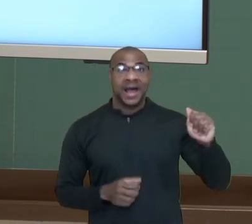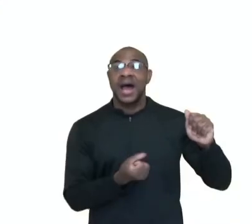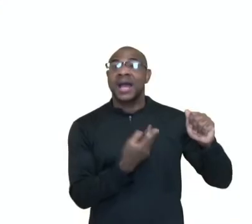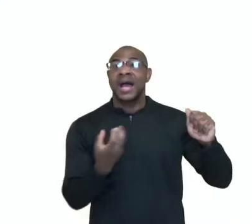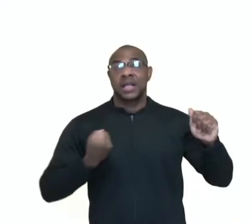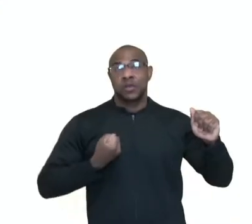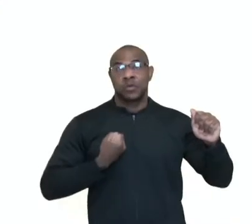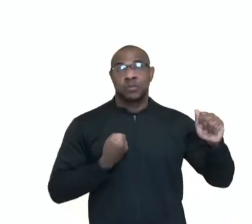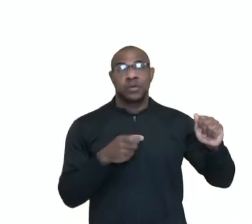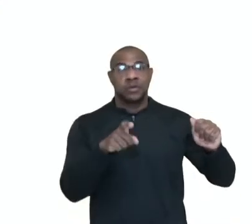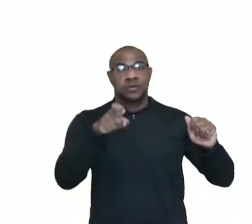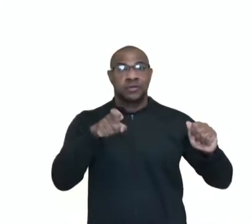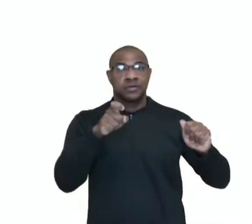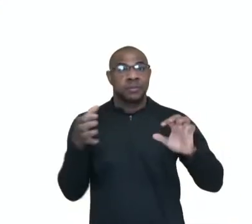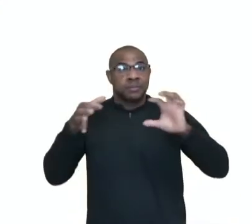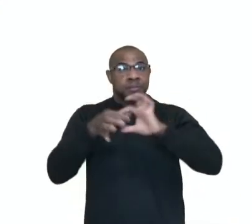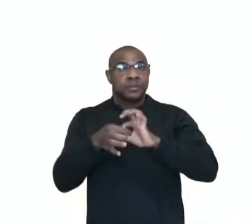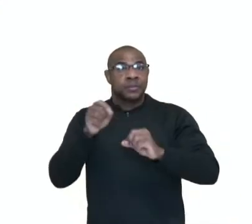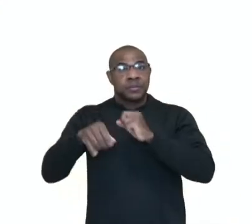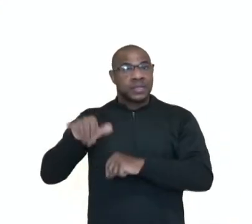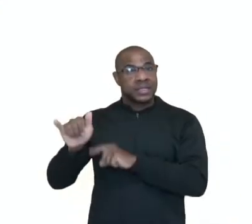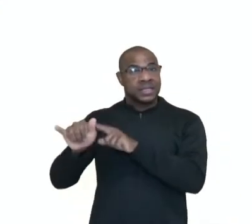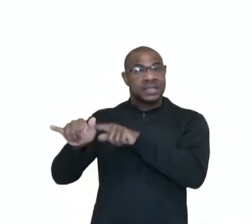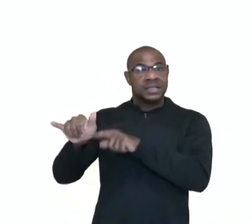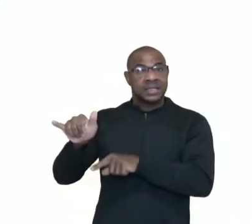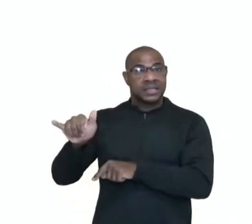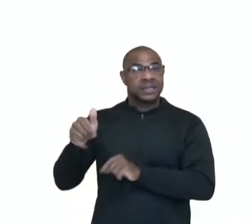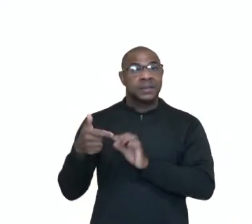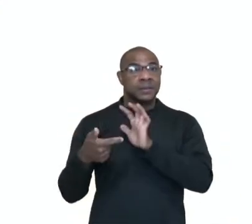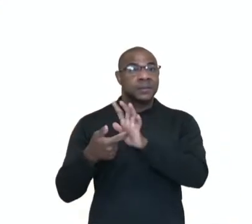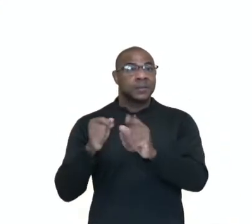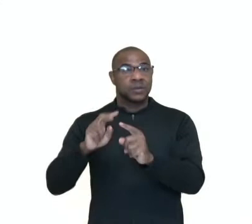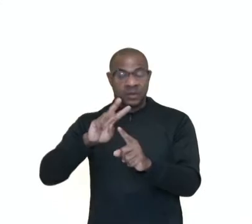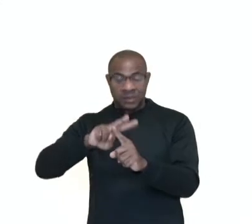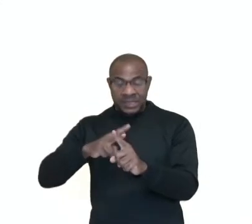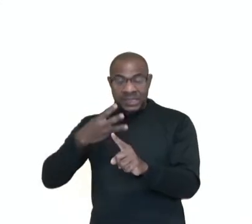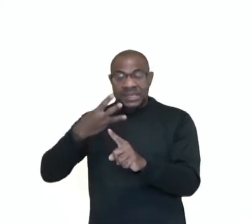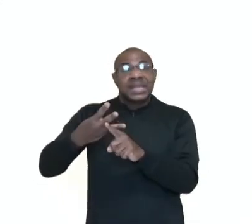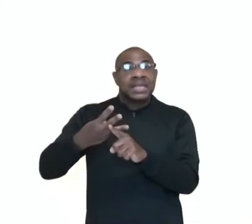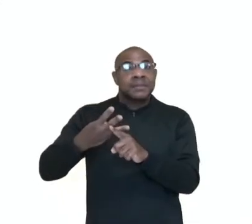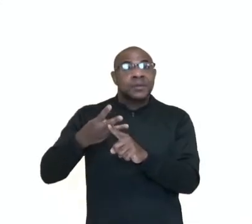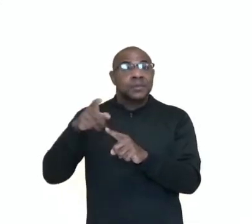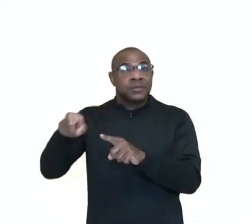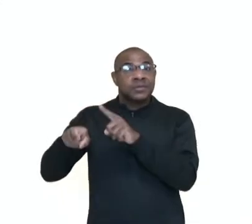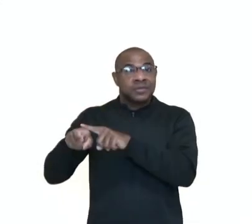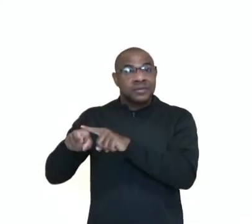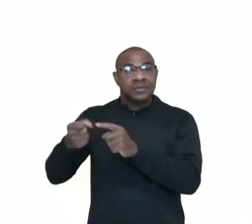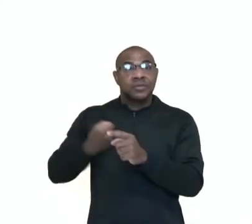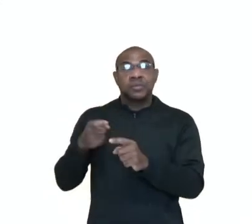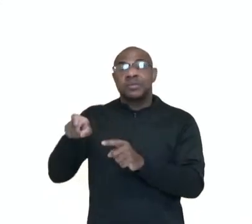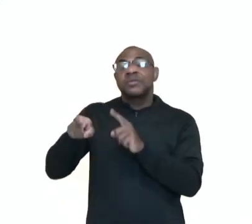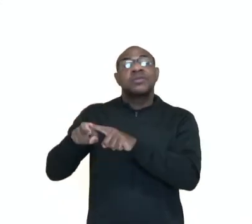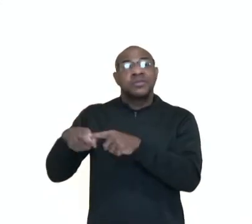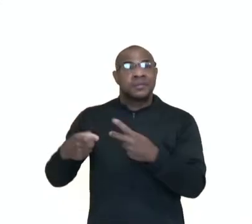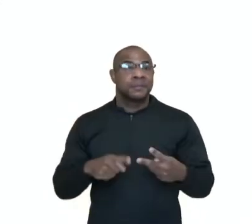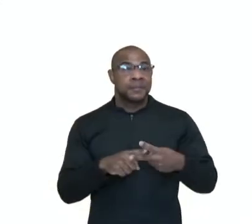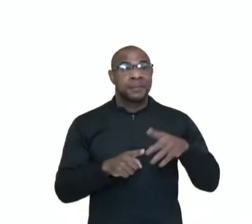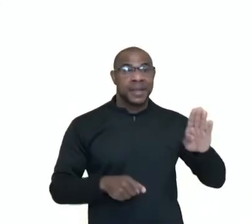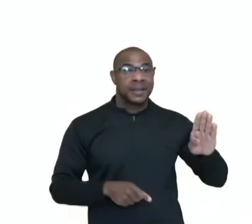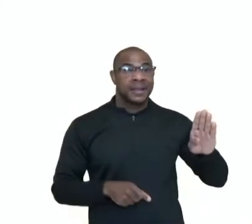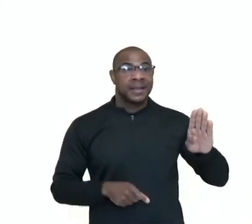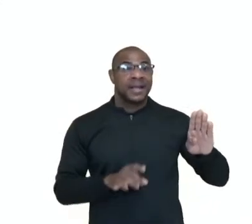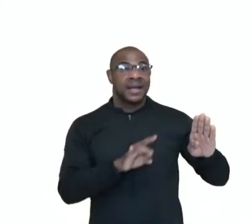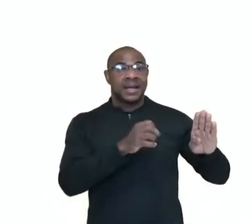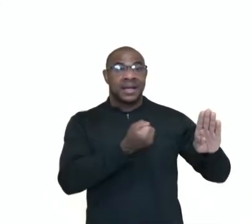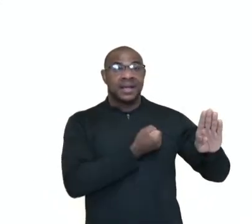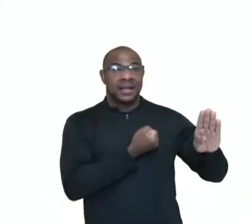número real x associar um número y que representa o triplo do número x. Traduz tudo isso para matemática. Letra B. A